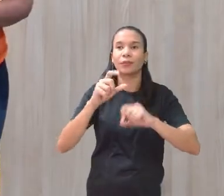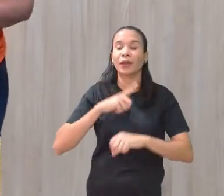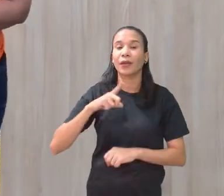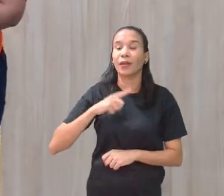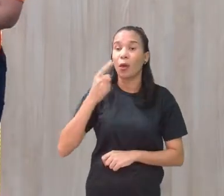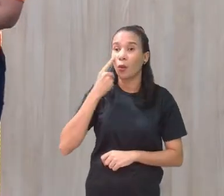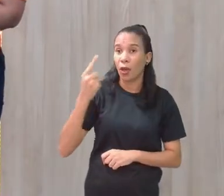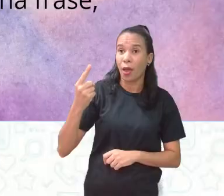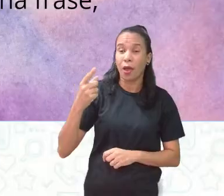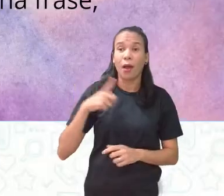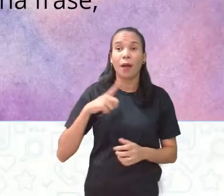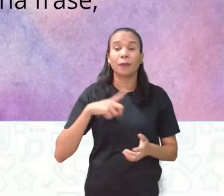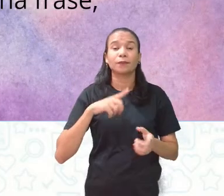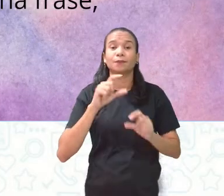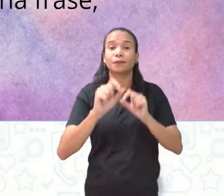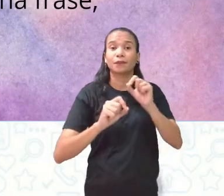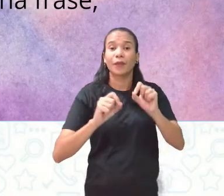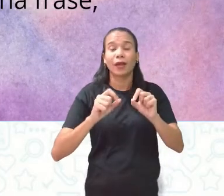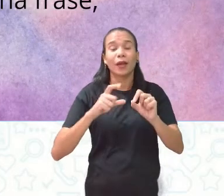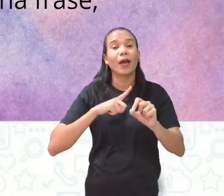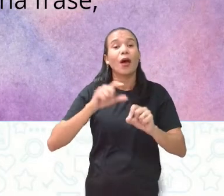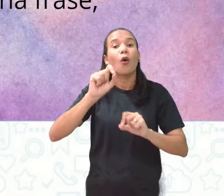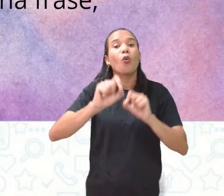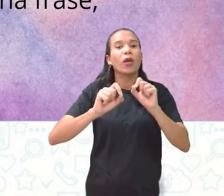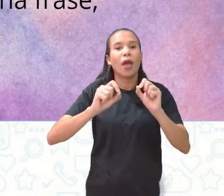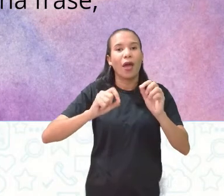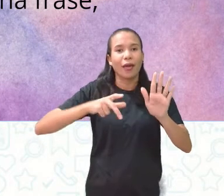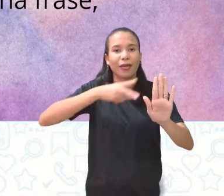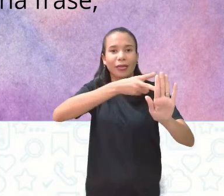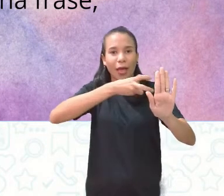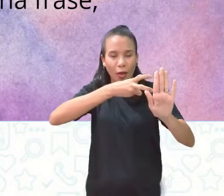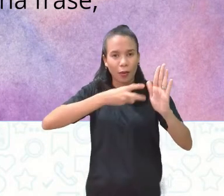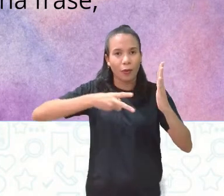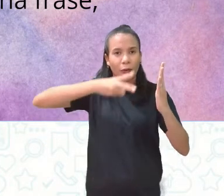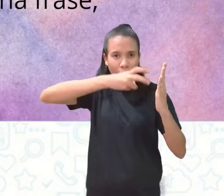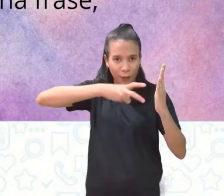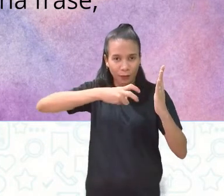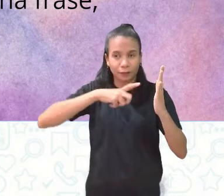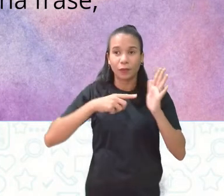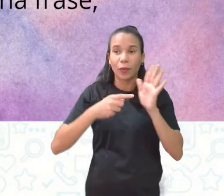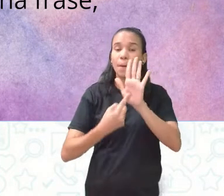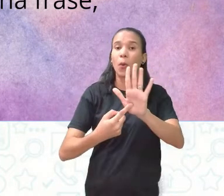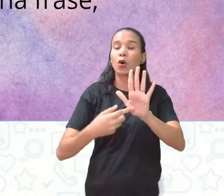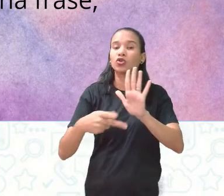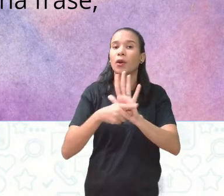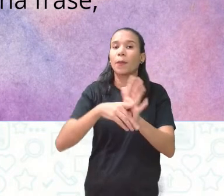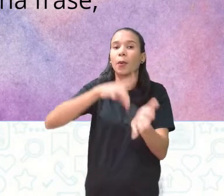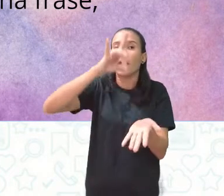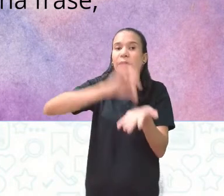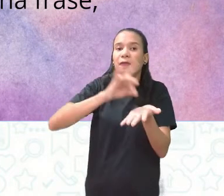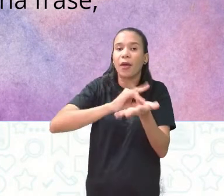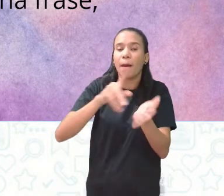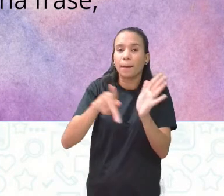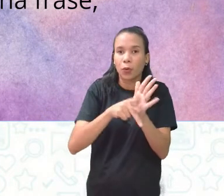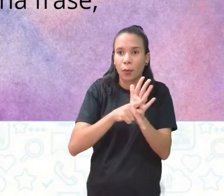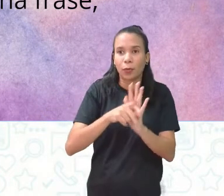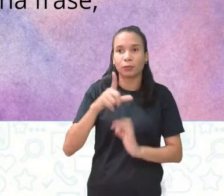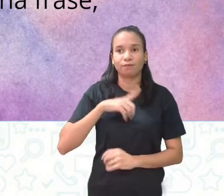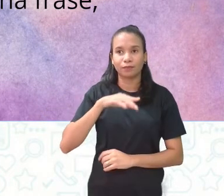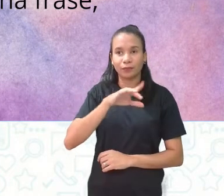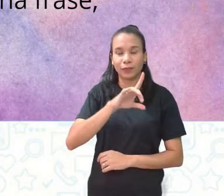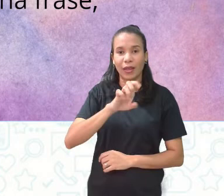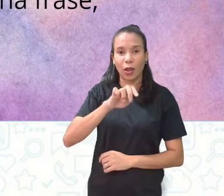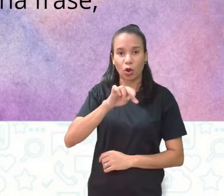tem a linguagem denotativa e conotativa. O que é isso? A palavra expressa o seu sentido original na